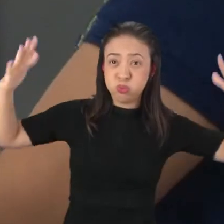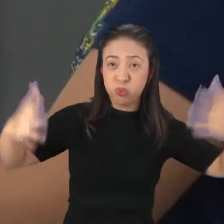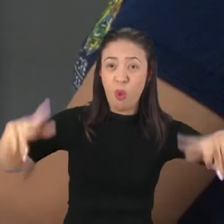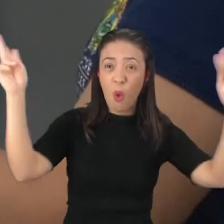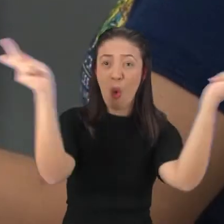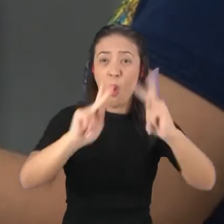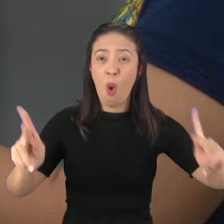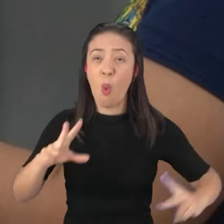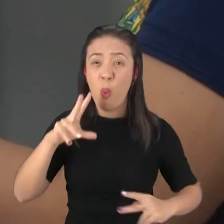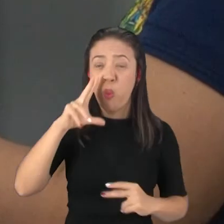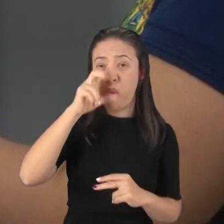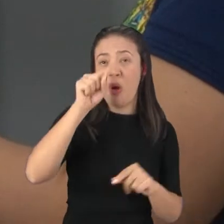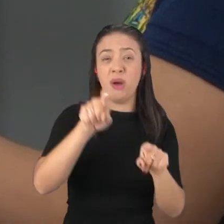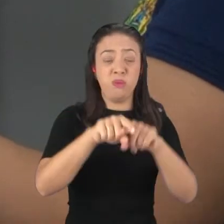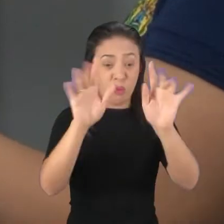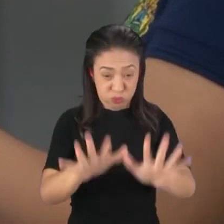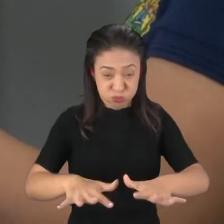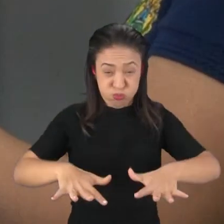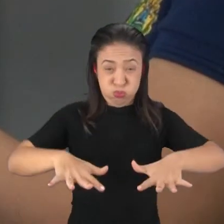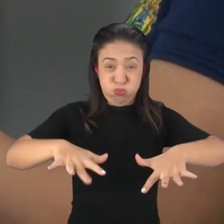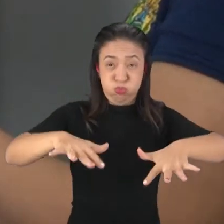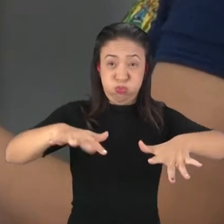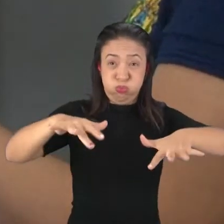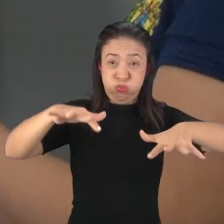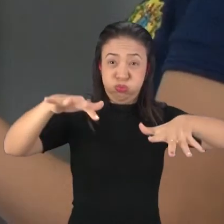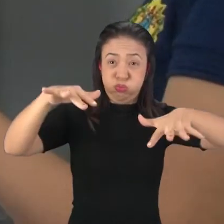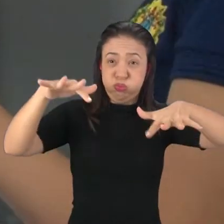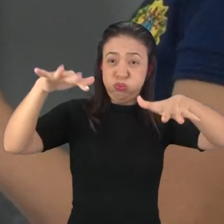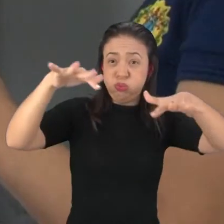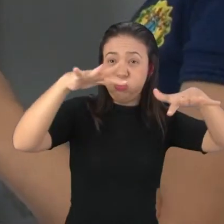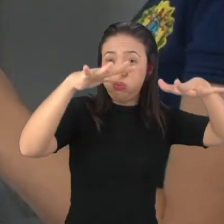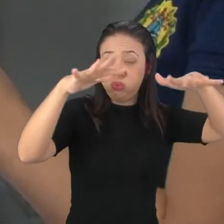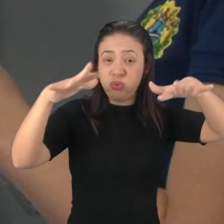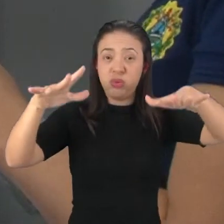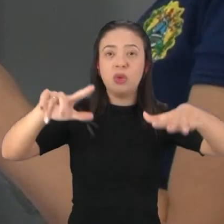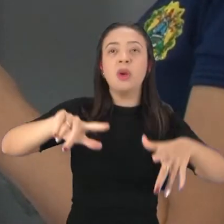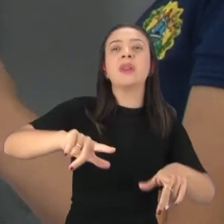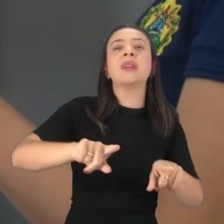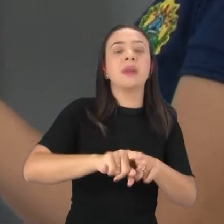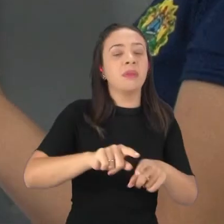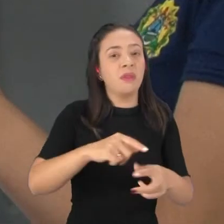eles vêm inundações, tornados e muitos outros